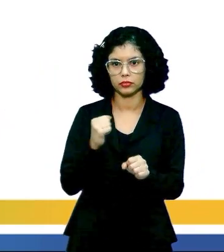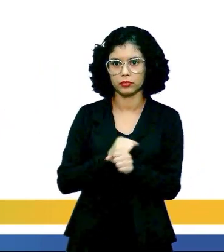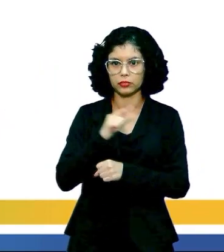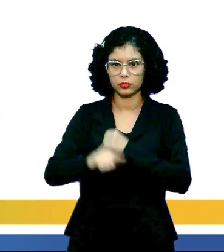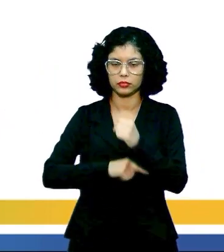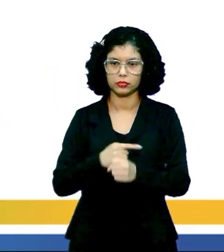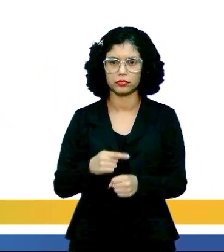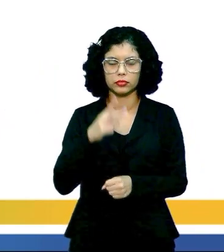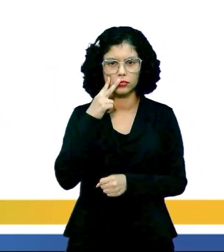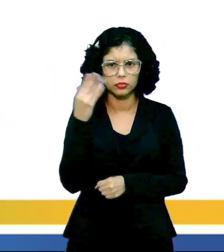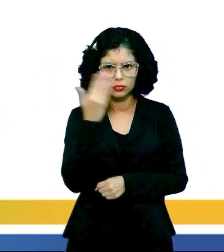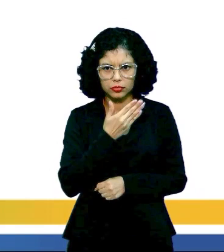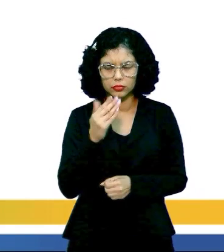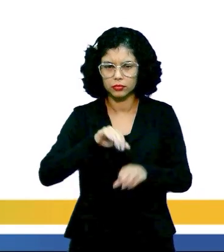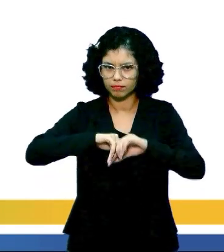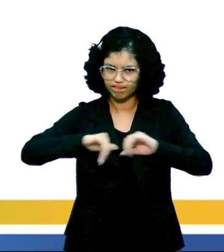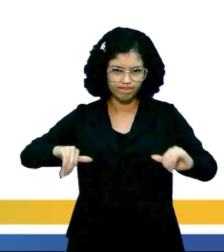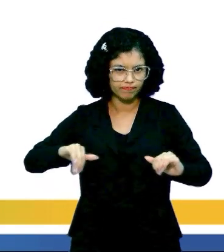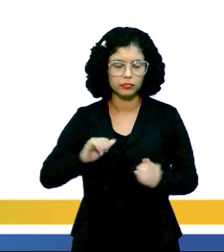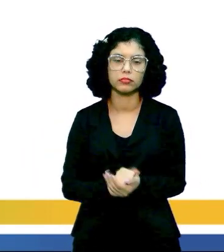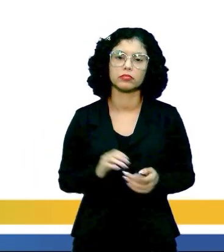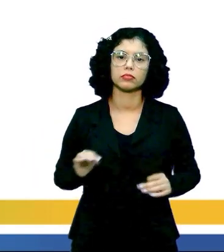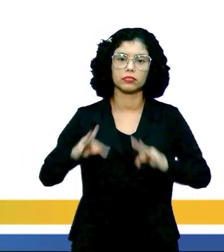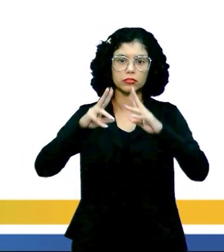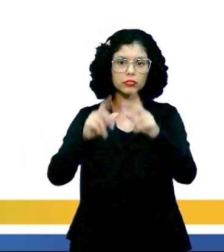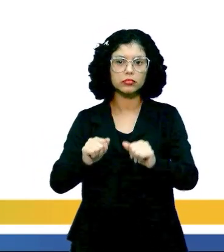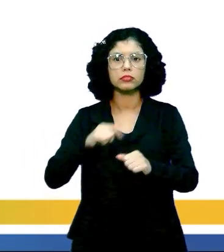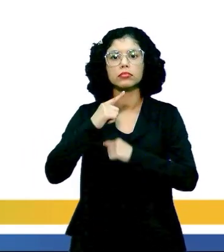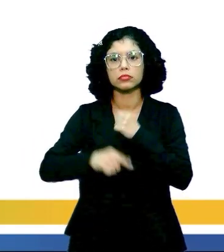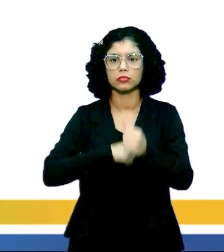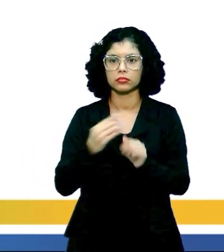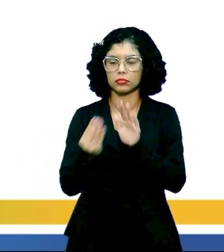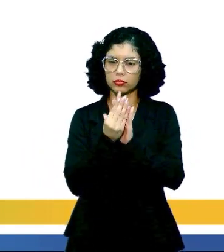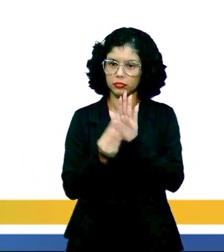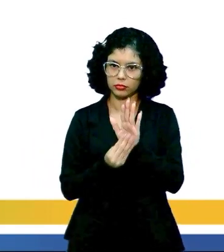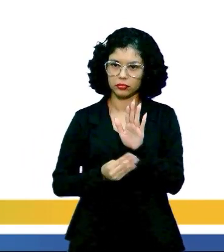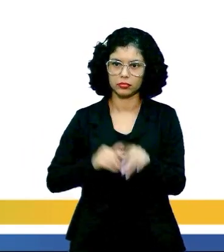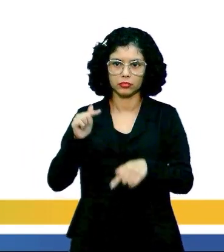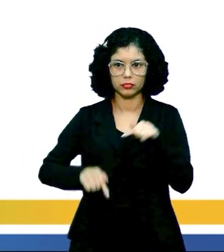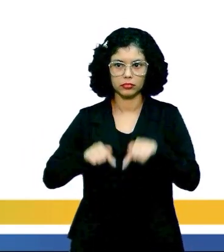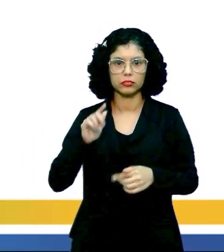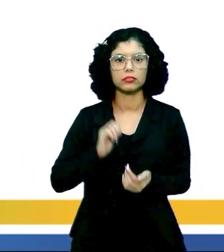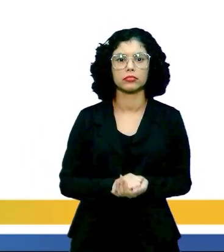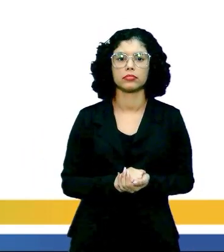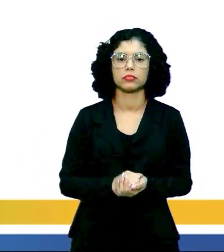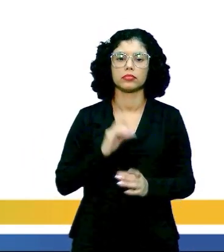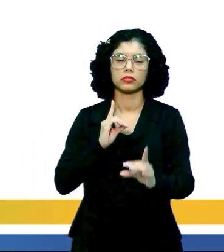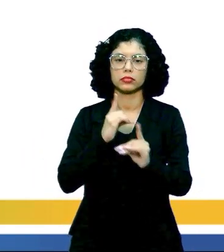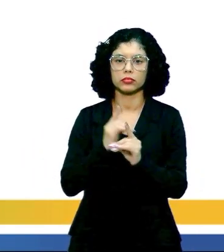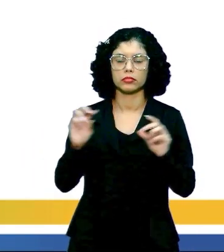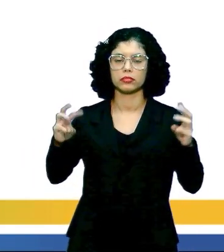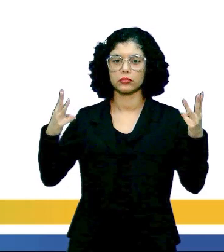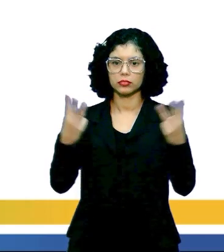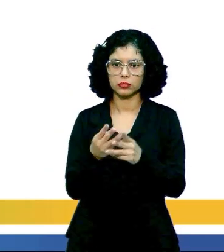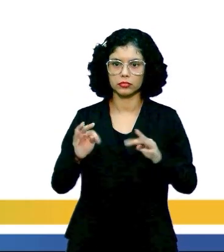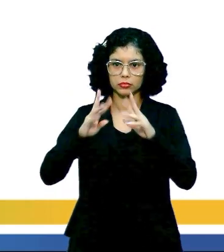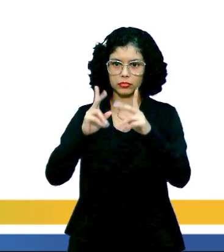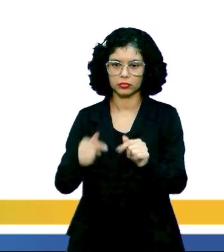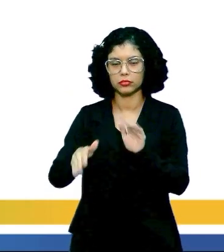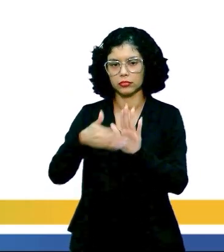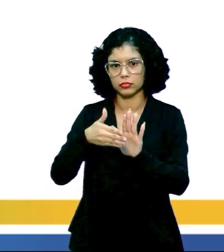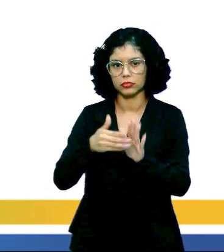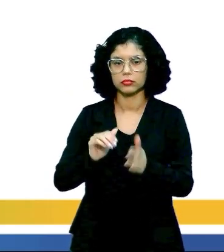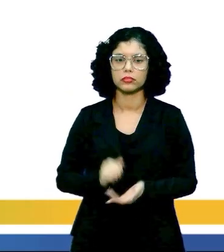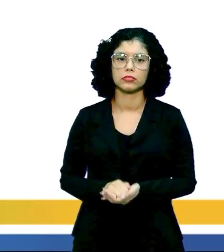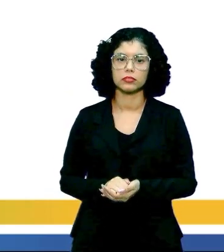é constituída de átomos indivisíveis. Todos os átomos de um dado elemento químico são idênticos em massa e em todas as